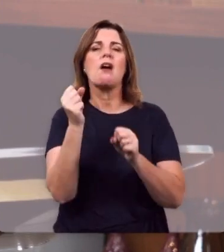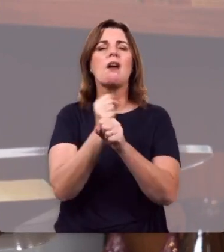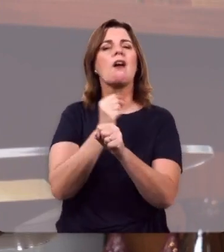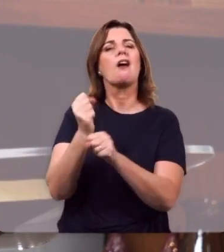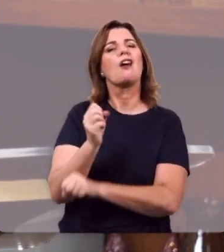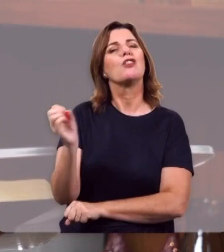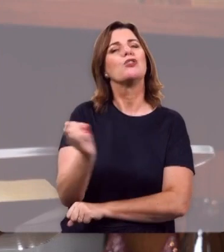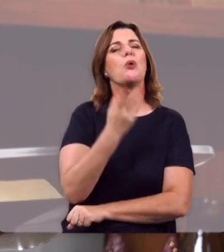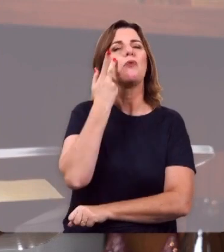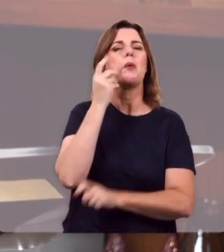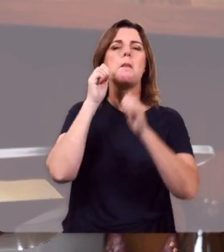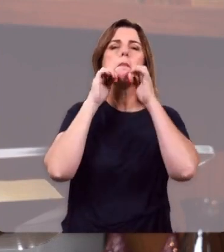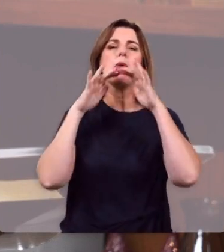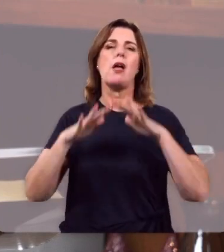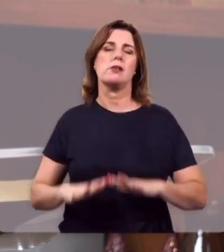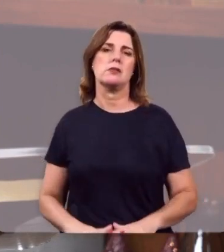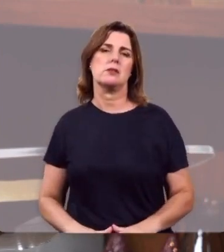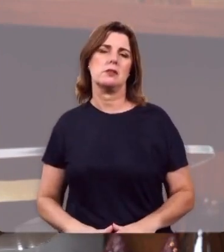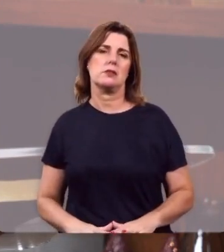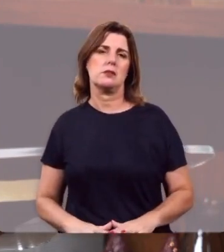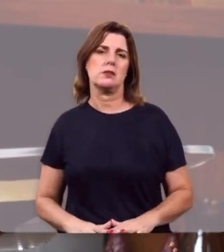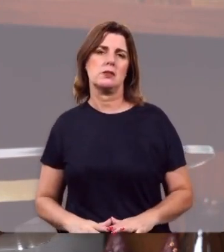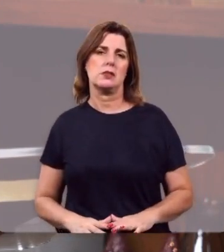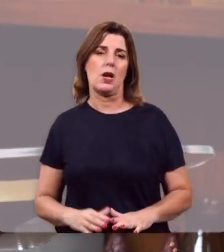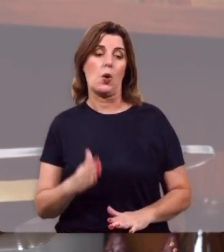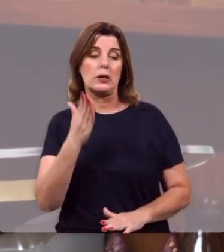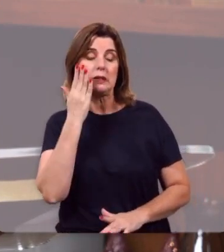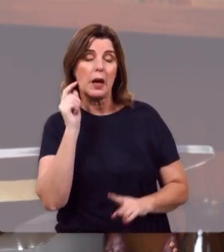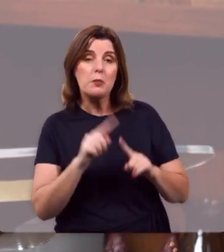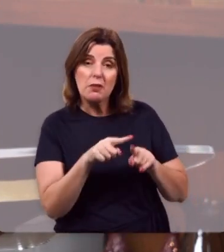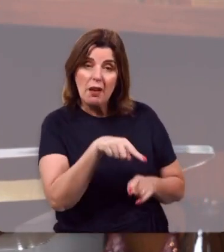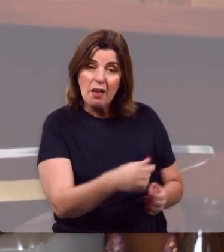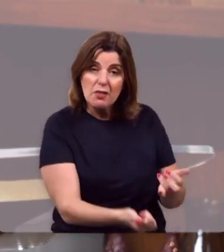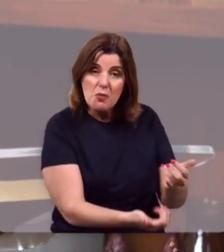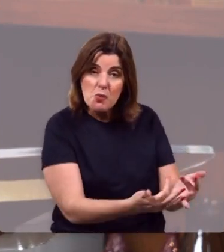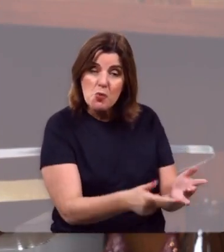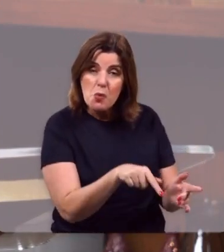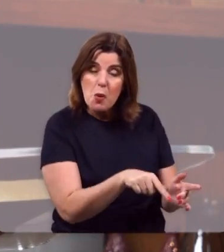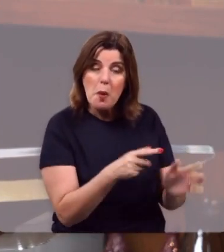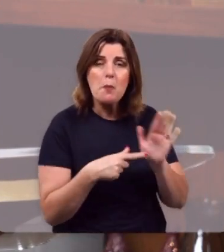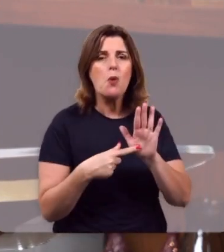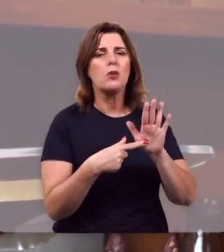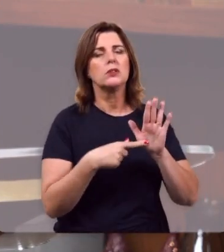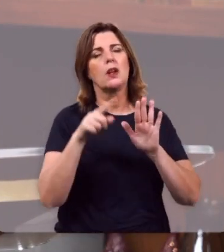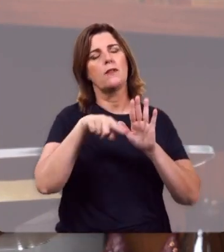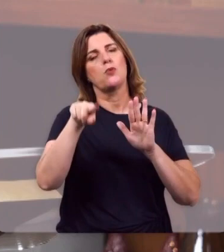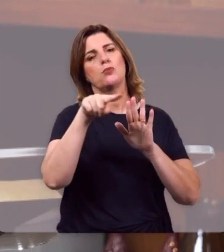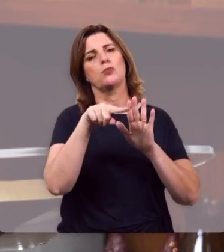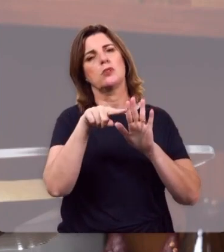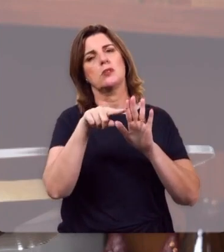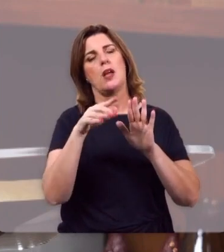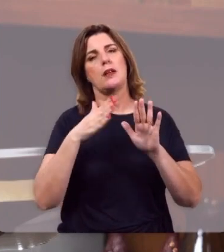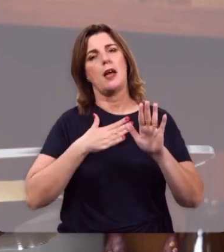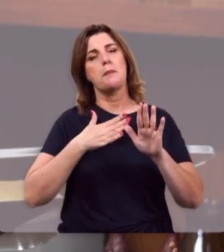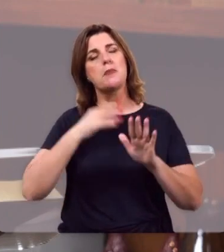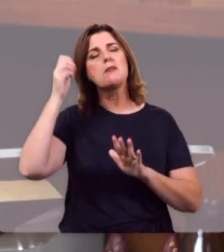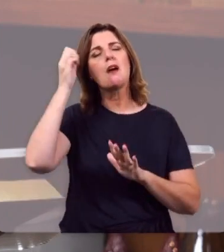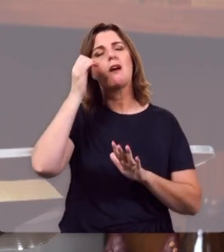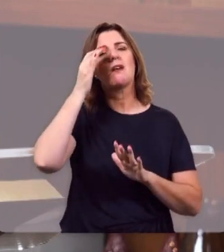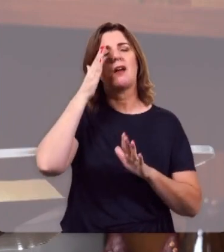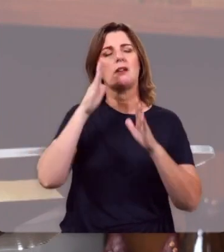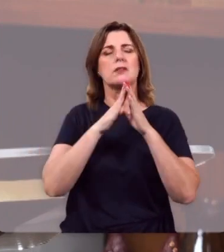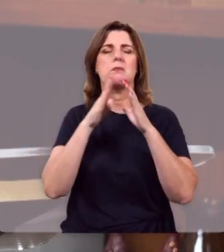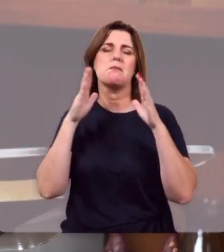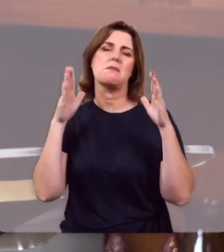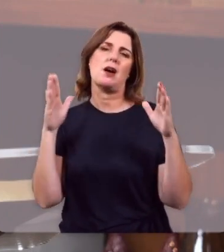para ser uma bênção. Sabe por que eu coloquei esse braseiro aqui, Pedro? Para mostrar para você que a minha graça